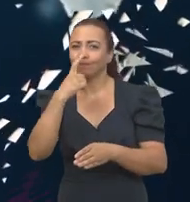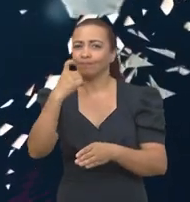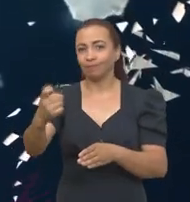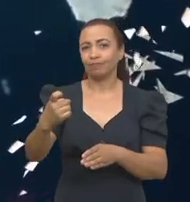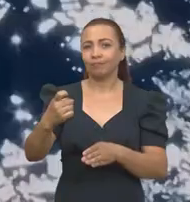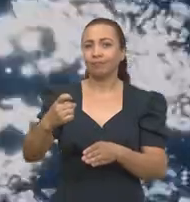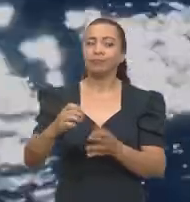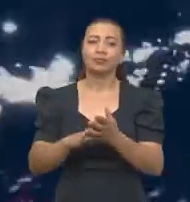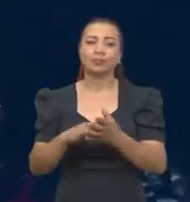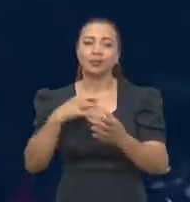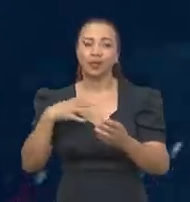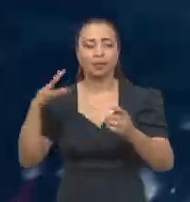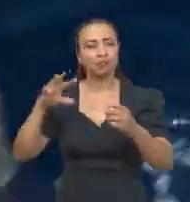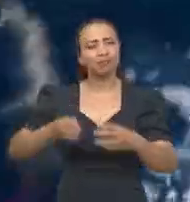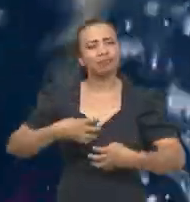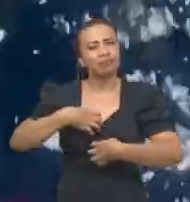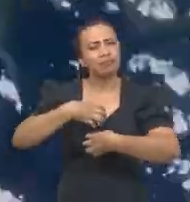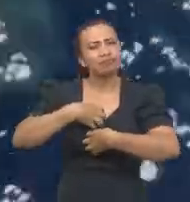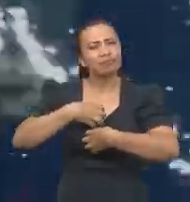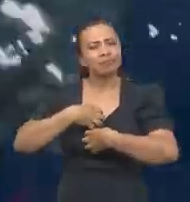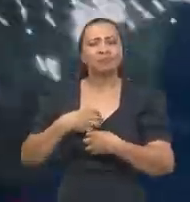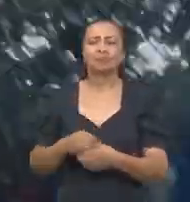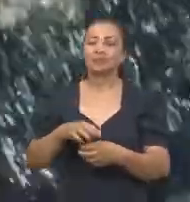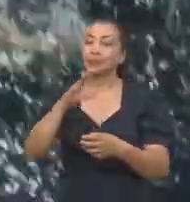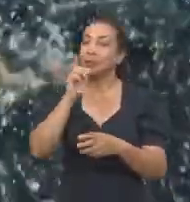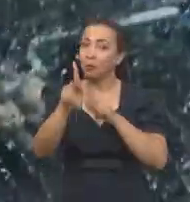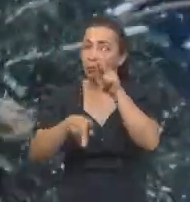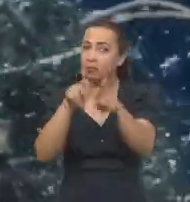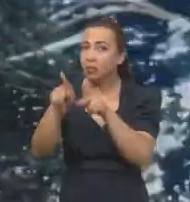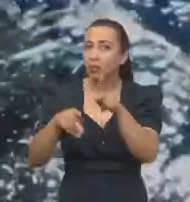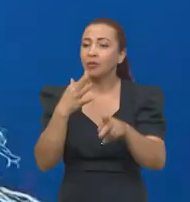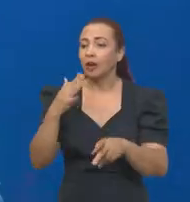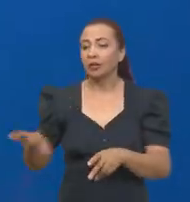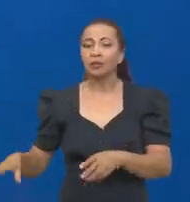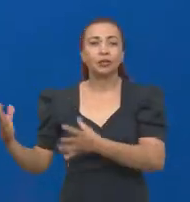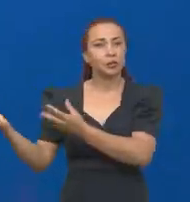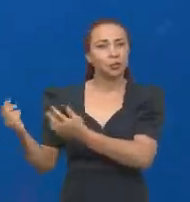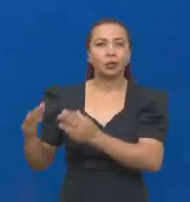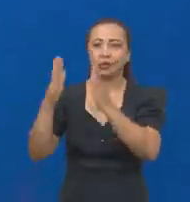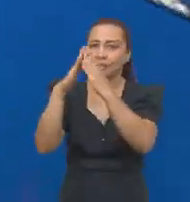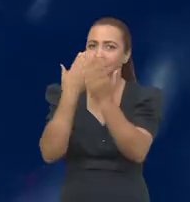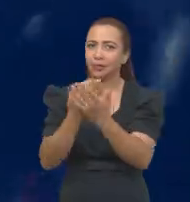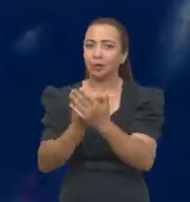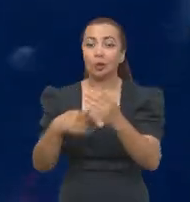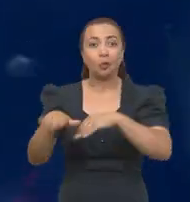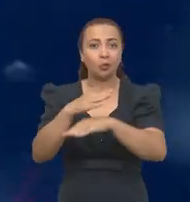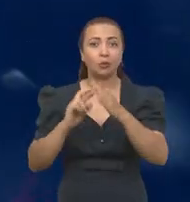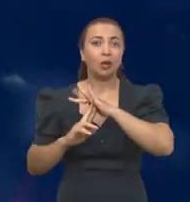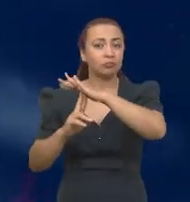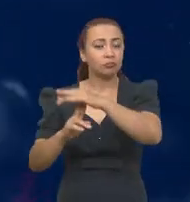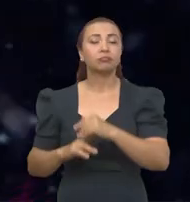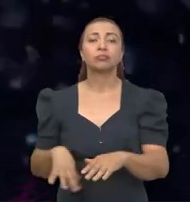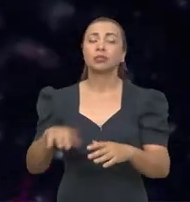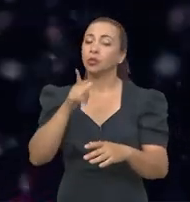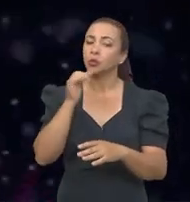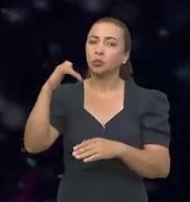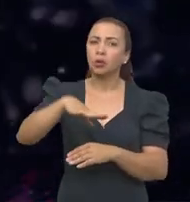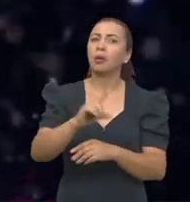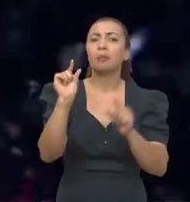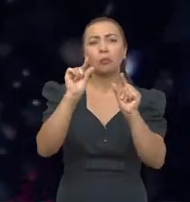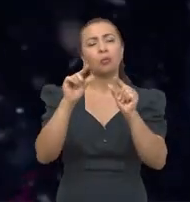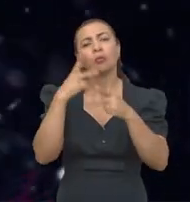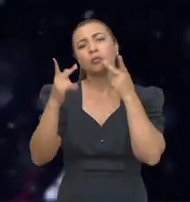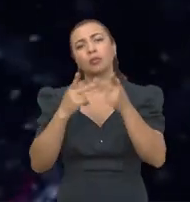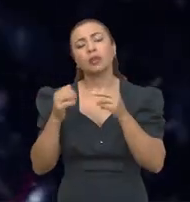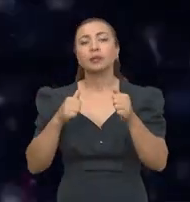né e tentamos sensibilizar a população jovem as crianças escolas essa questão da ecologia dos oceanos O que é